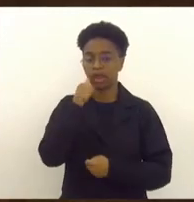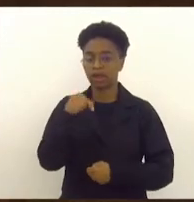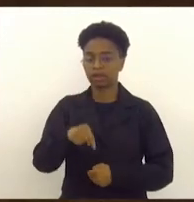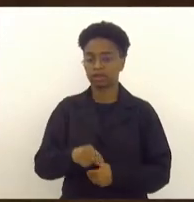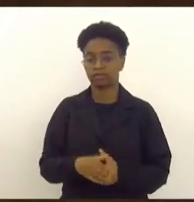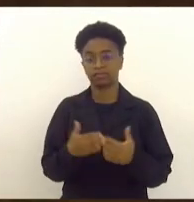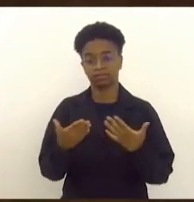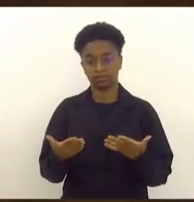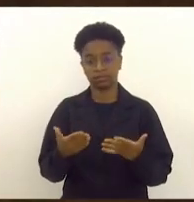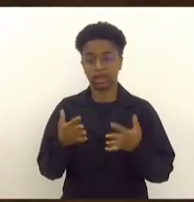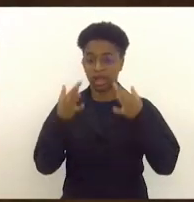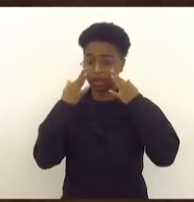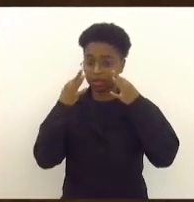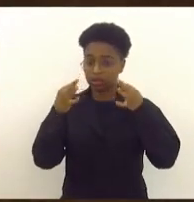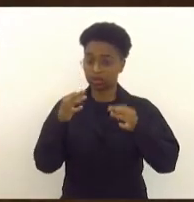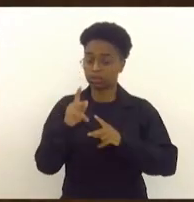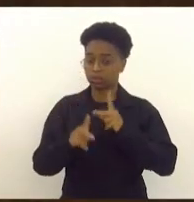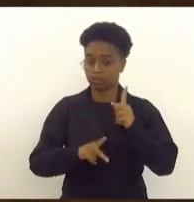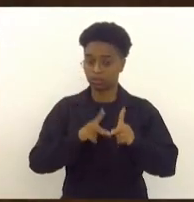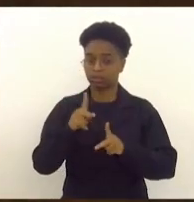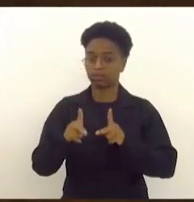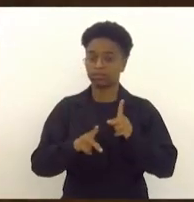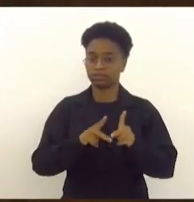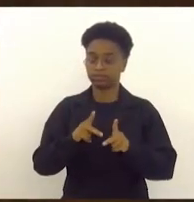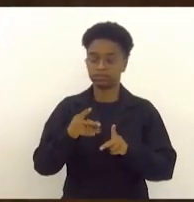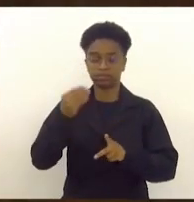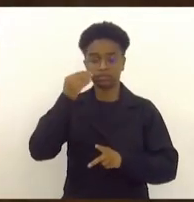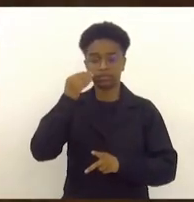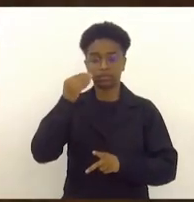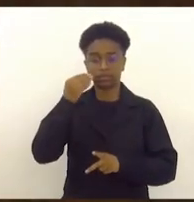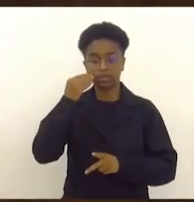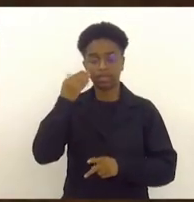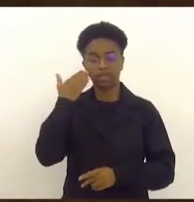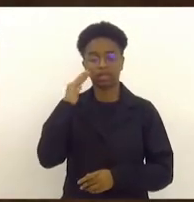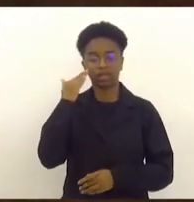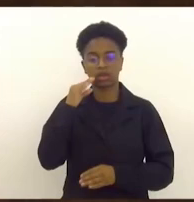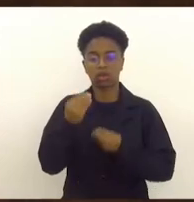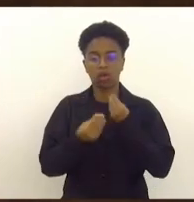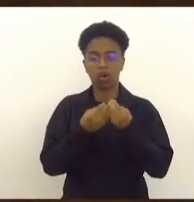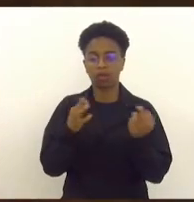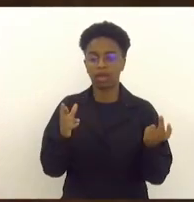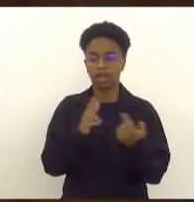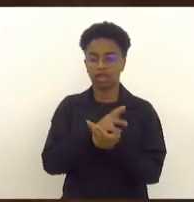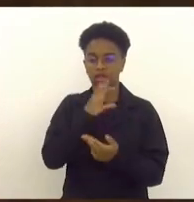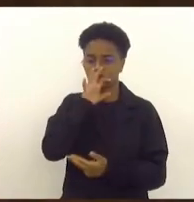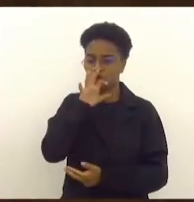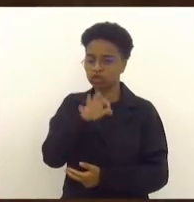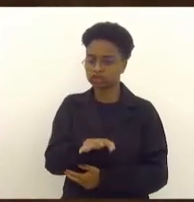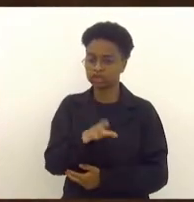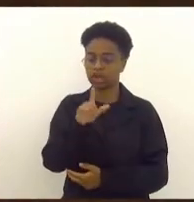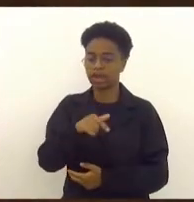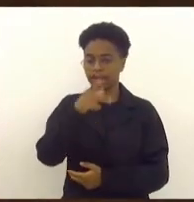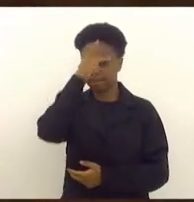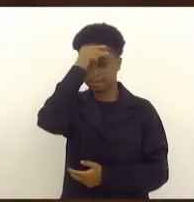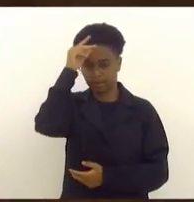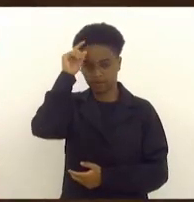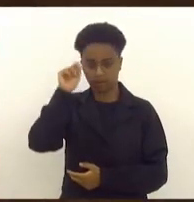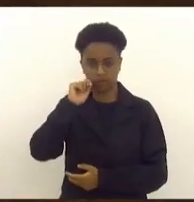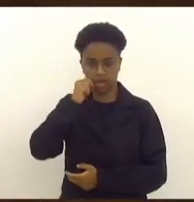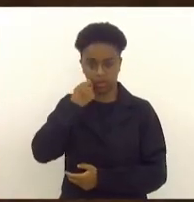ficou atento aqui a população para entender essa relação nojenta que é o prefeito Eduardo